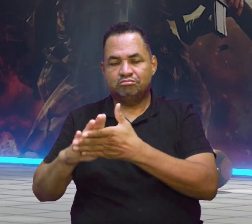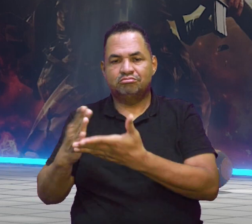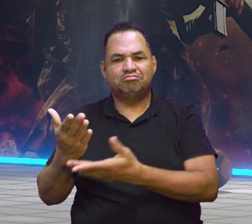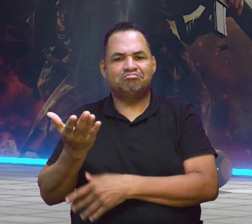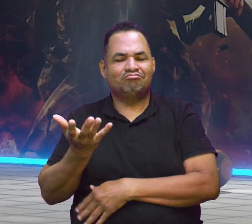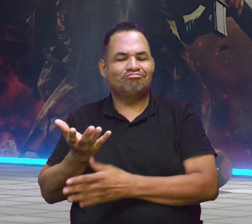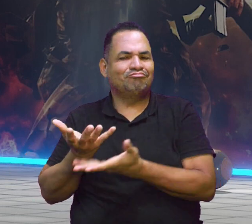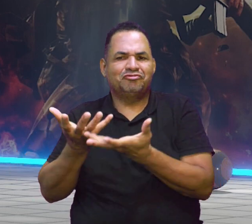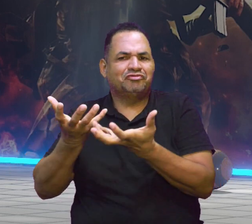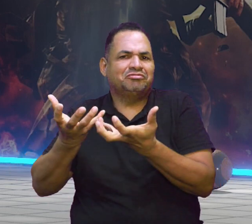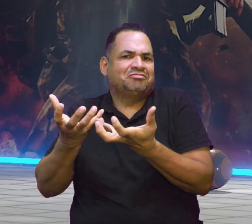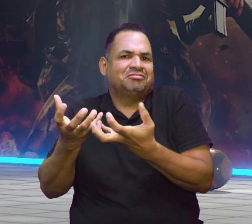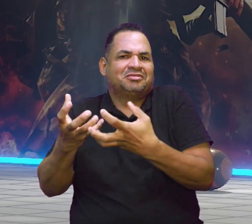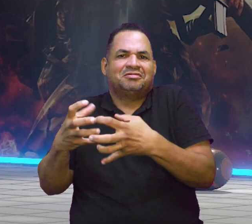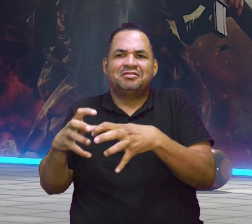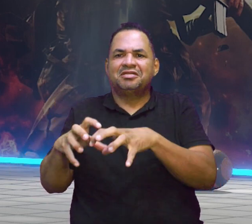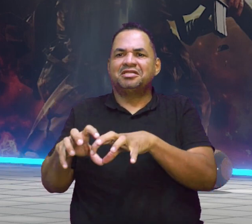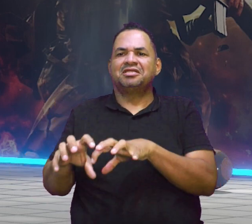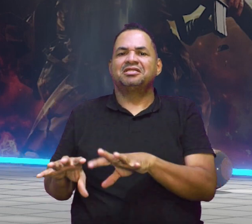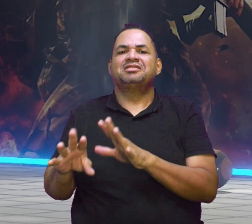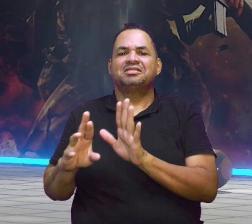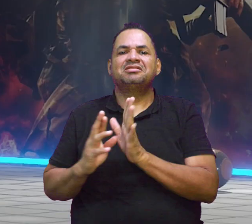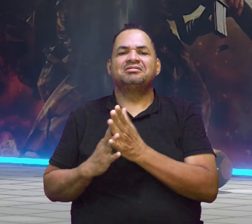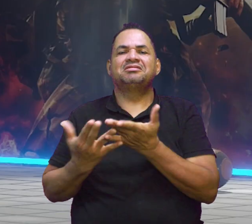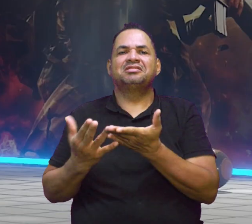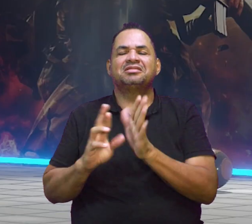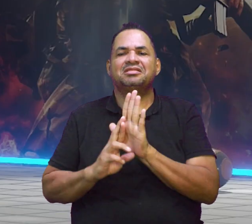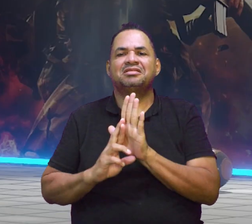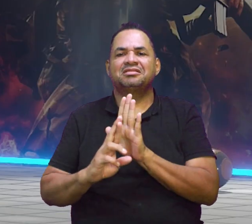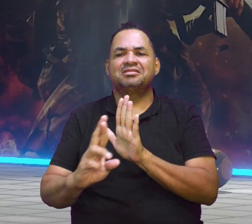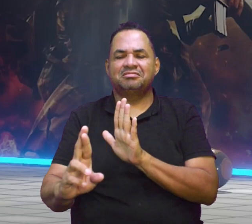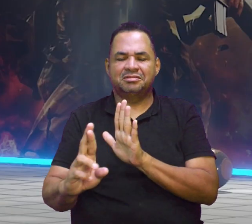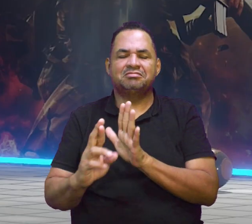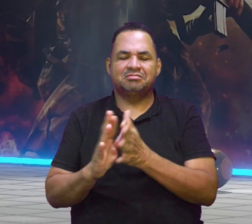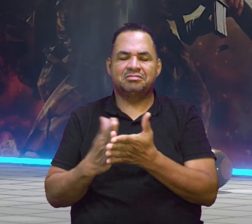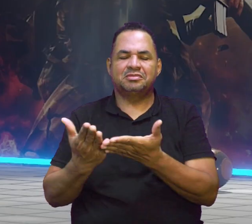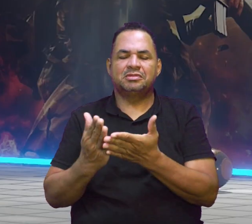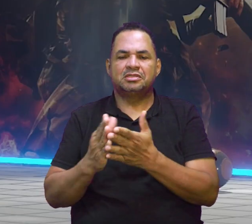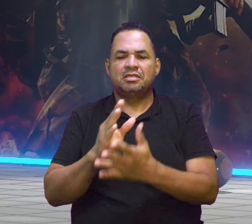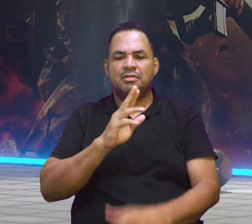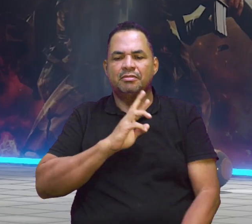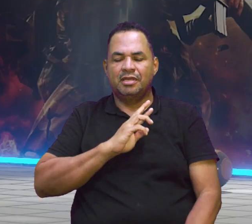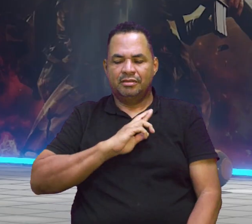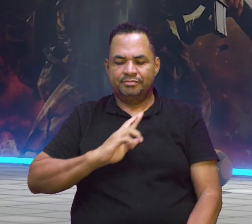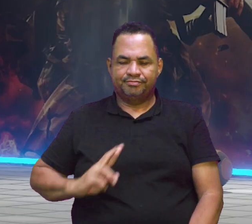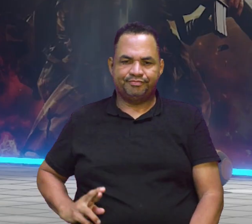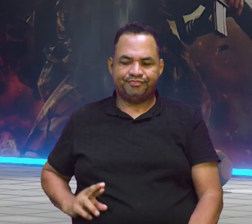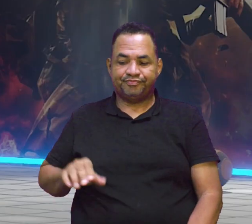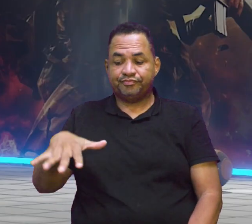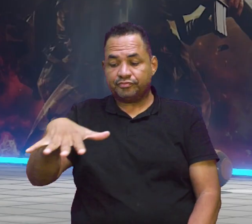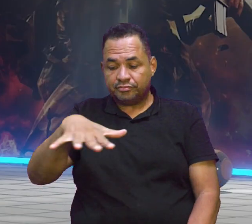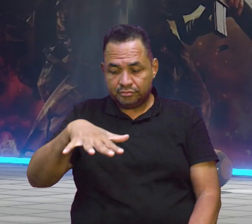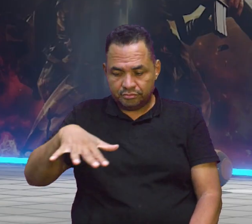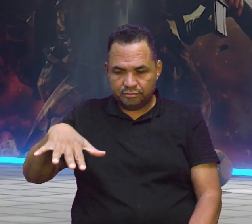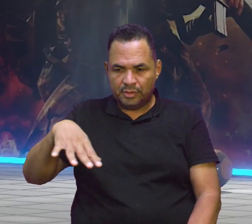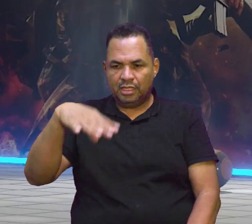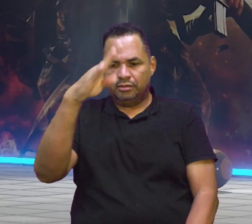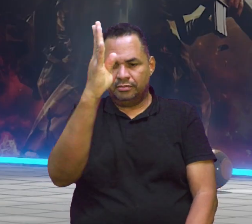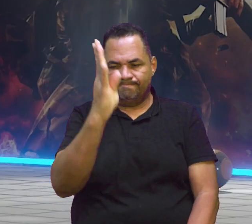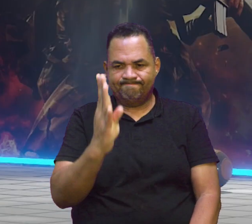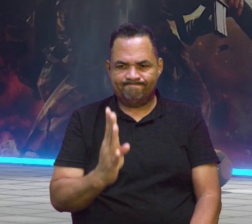sentir representado por essa república. Então vai acontecer aqui no território nacional